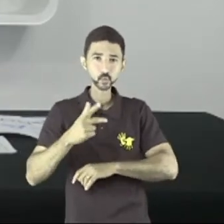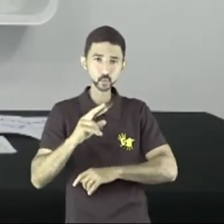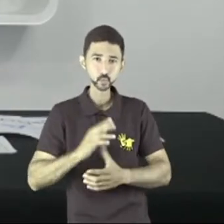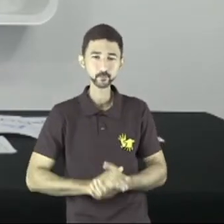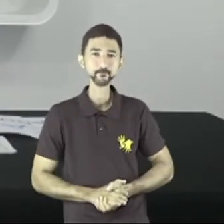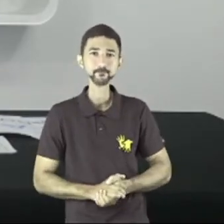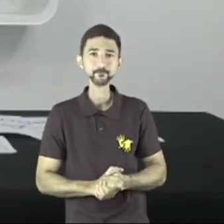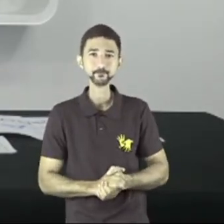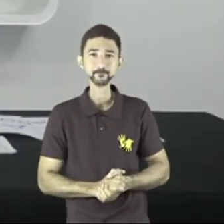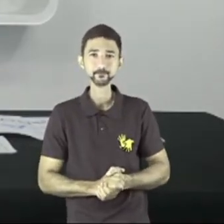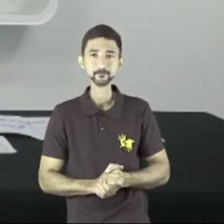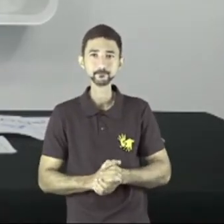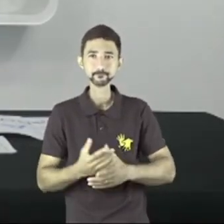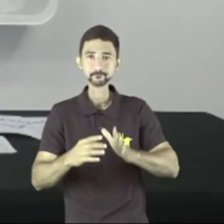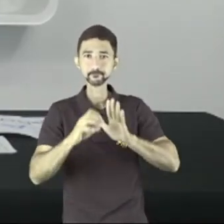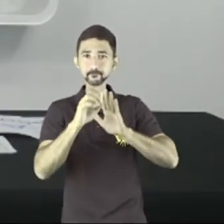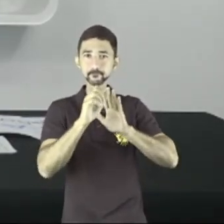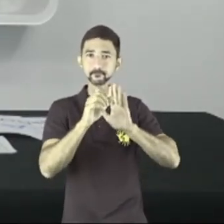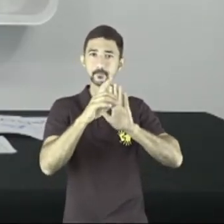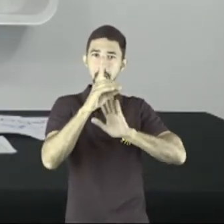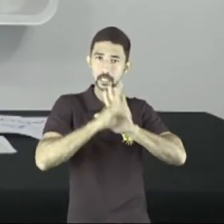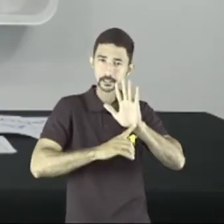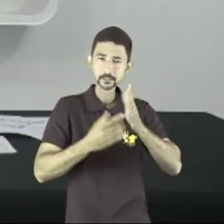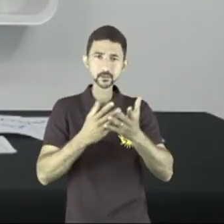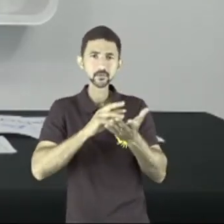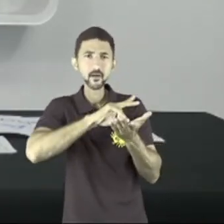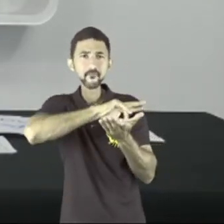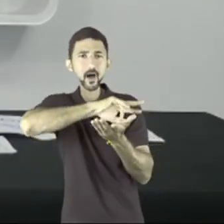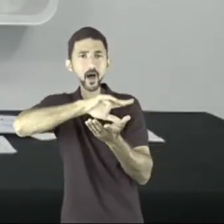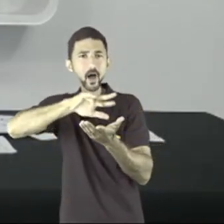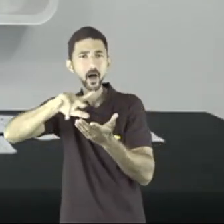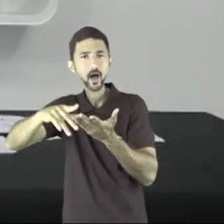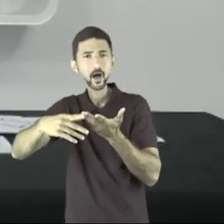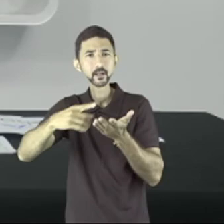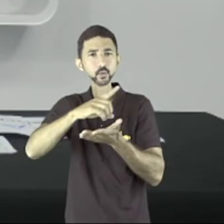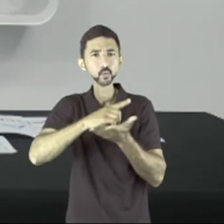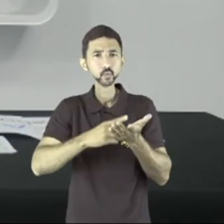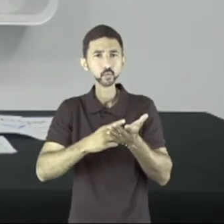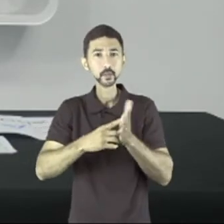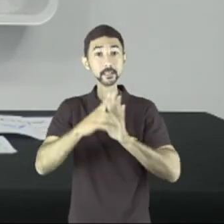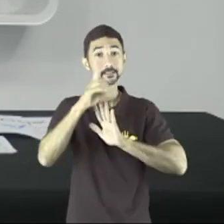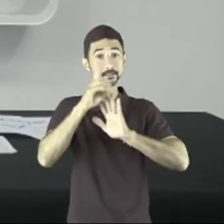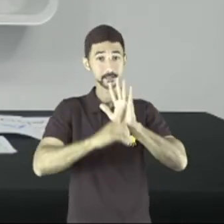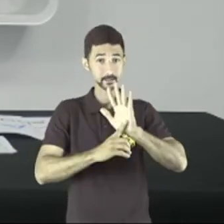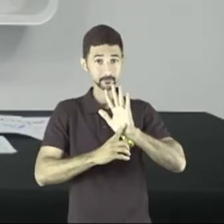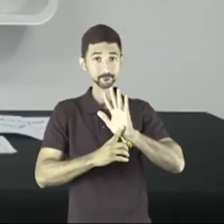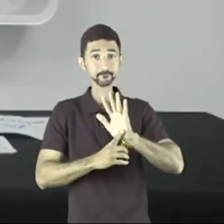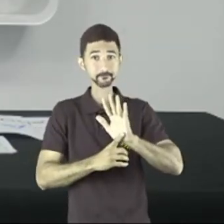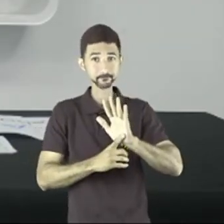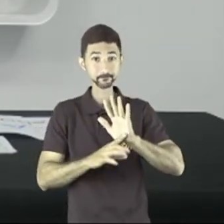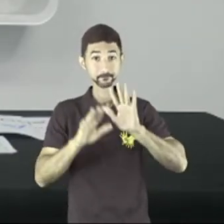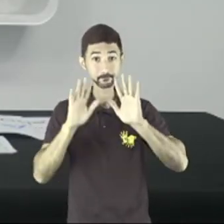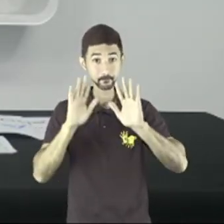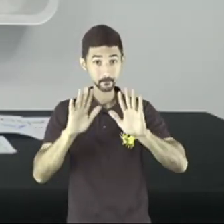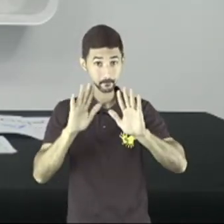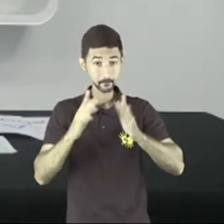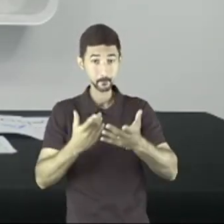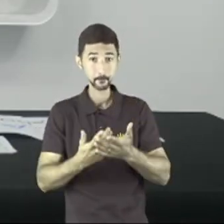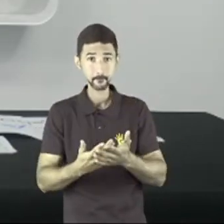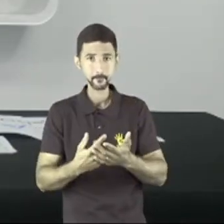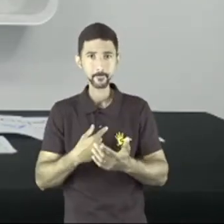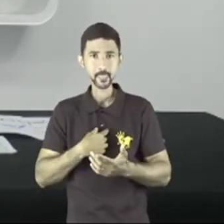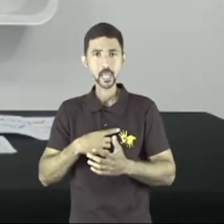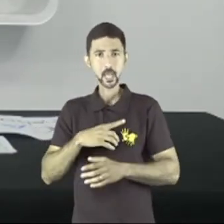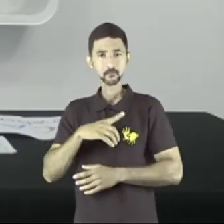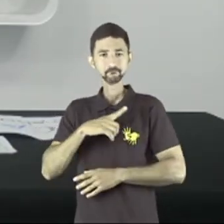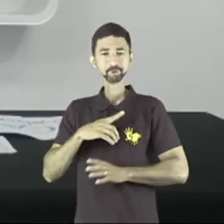nesse estatuto vem, como eu já falei, inúmeros direitos. Mas, crianças, se eu